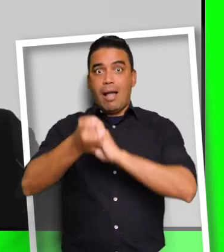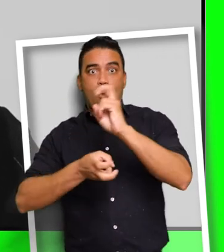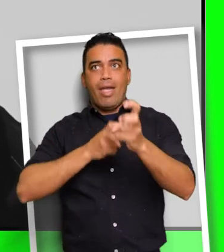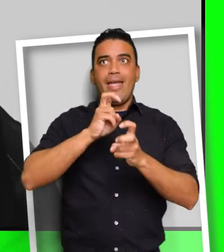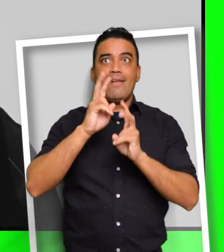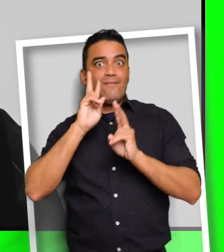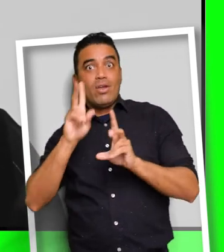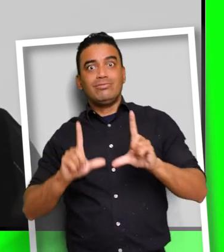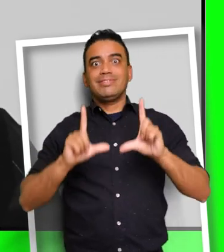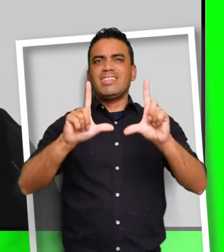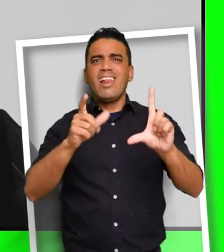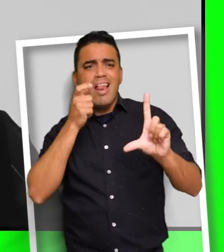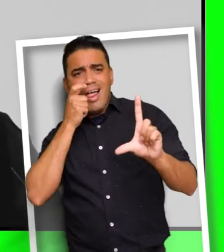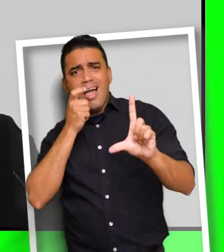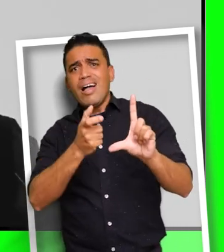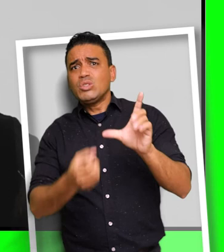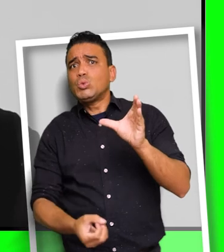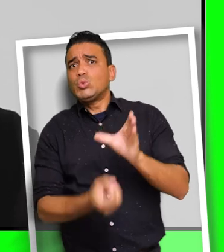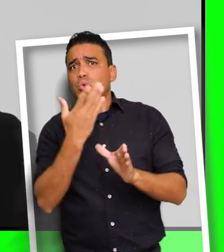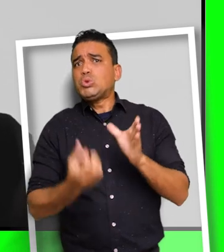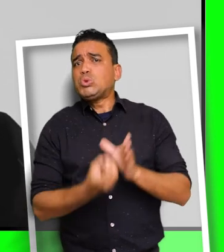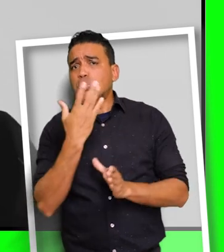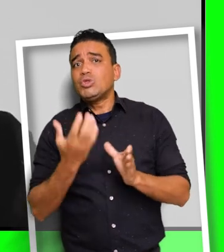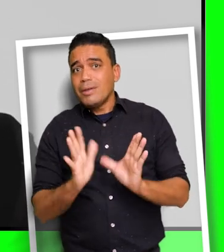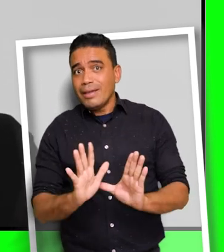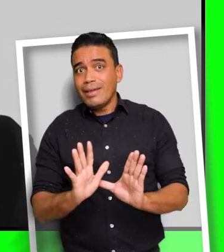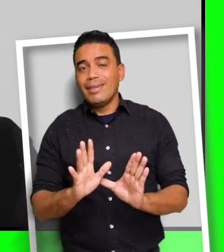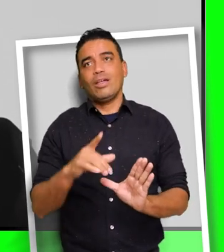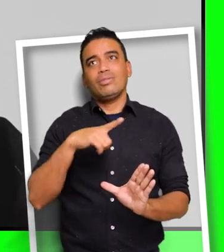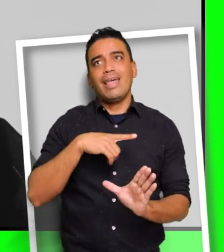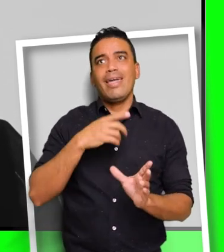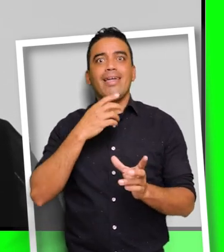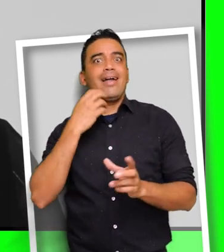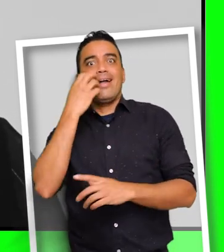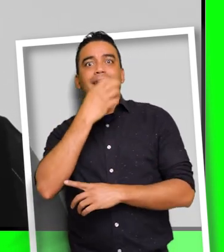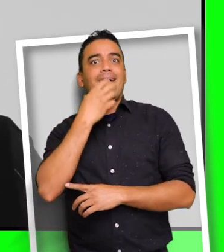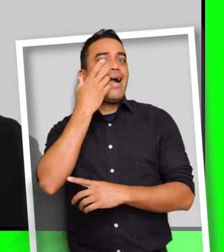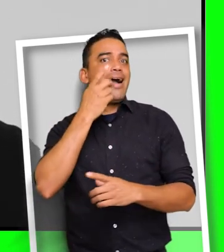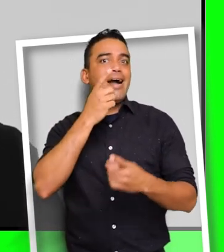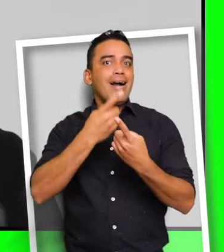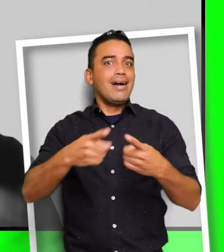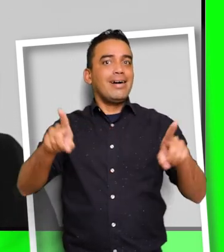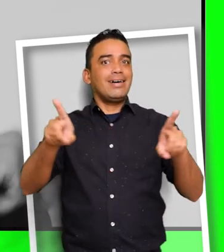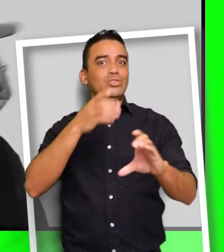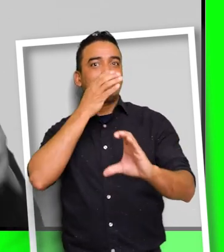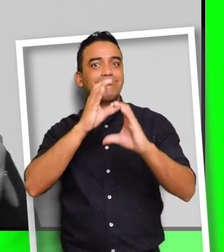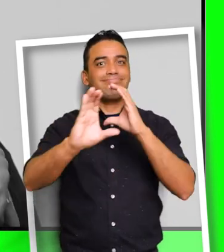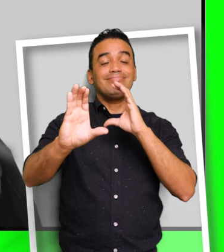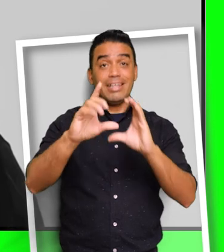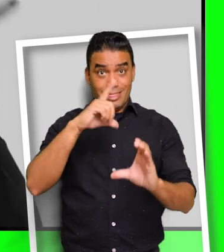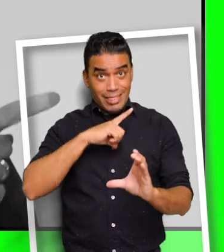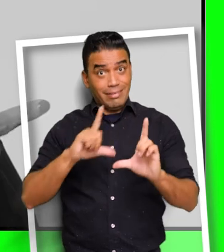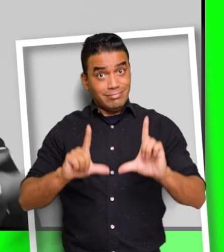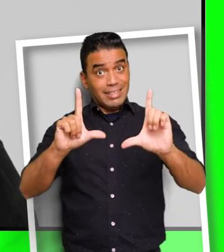vimos cenas muito interessantes surgirem. Então, você tem o canto da capoeira, que ele é responsório. A gente tem cenas